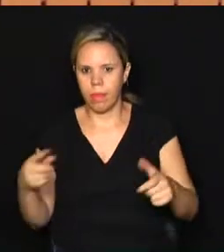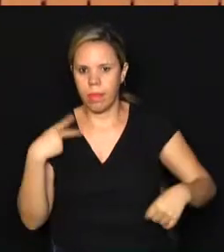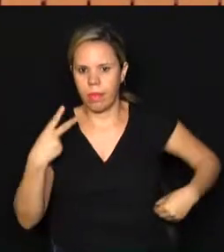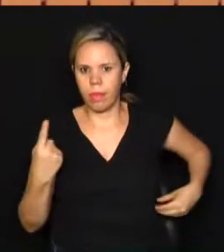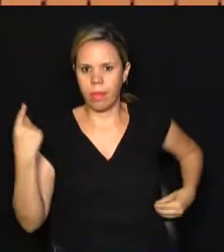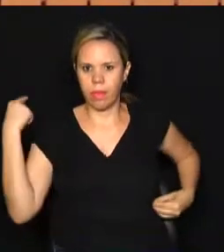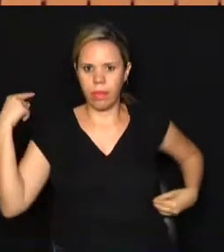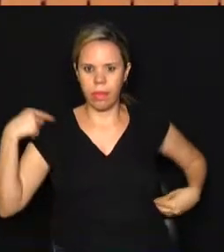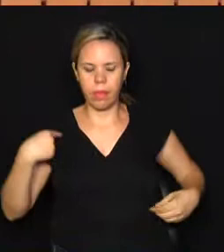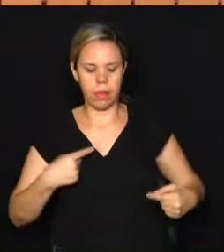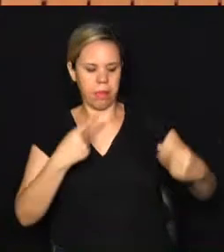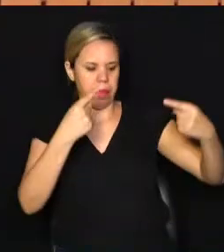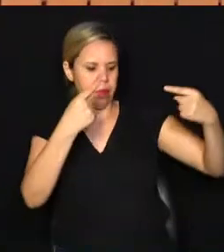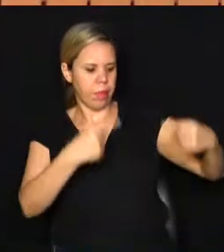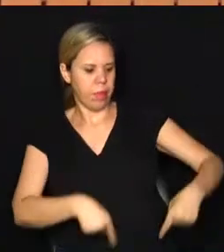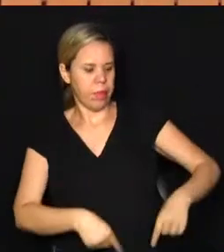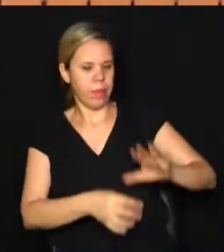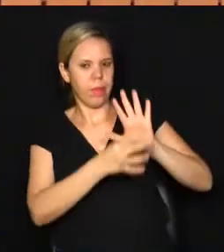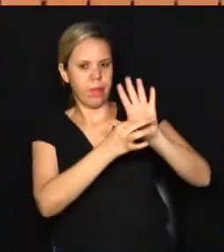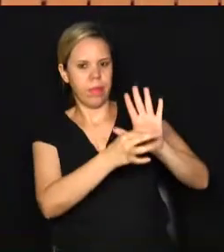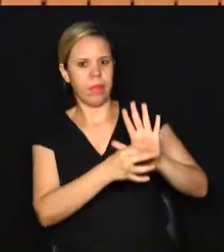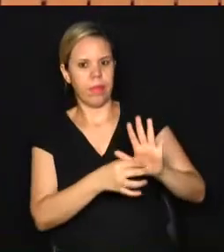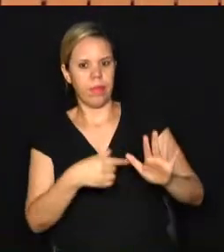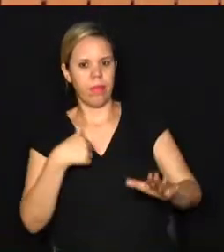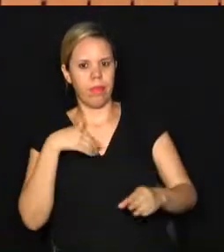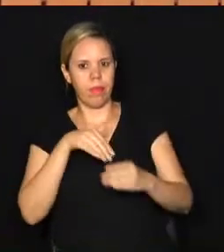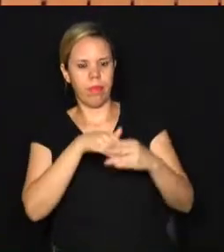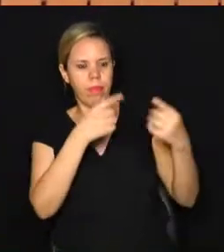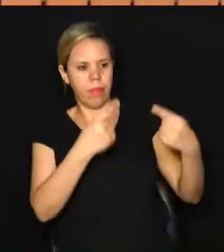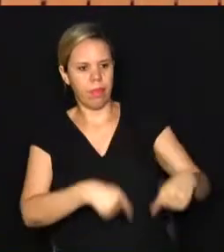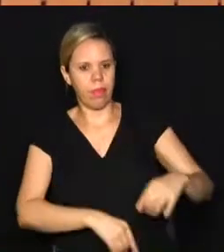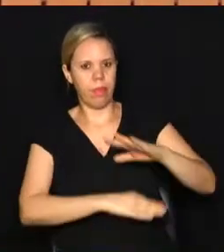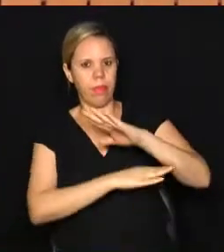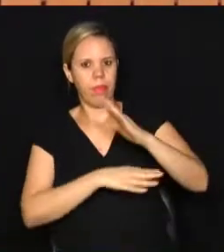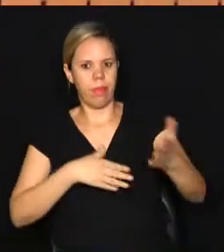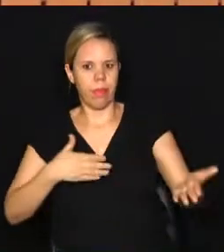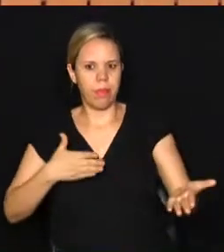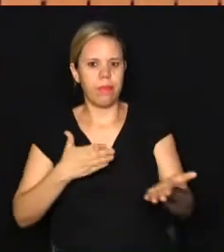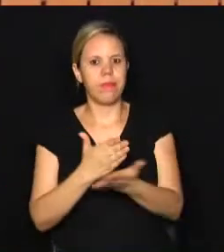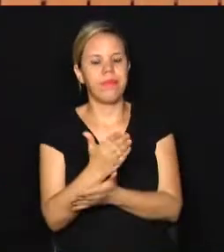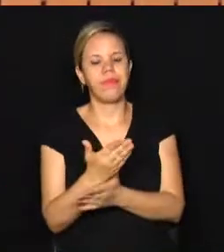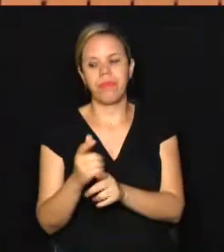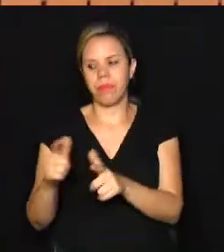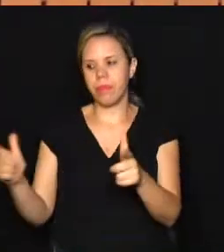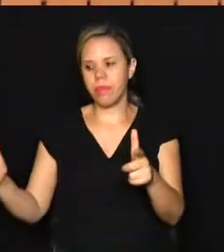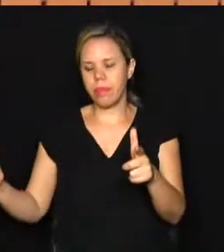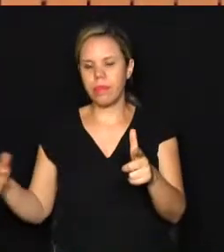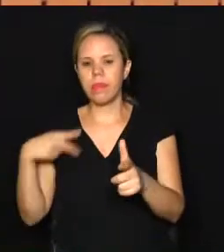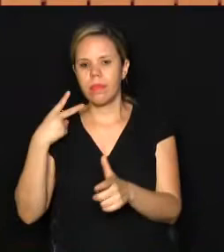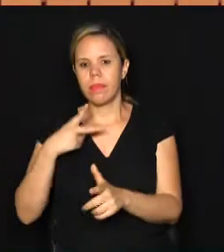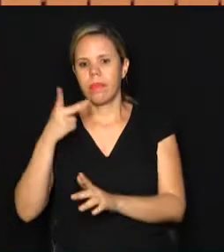eu fui contra, me manifestei contra, votei contra, mas a Câmara aprovou por maioria um projeto de lei do prefeito